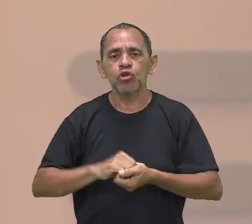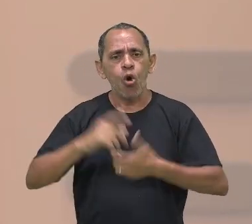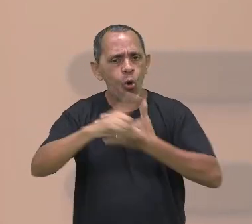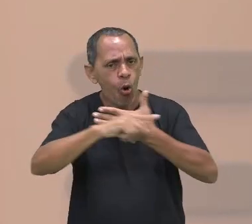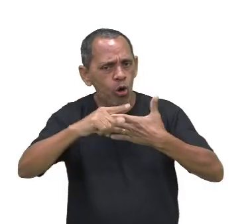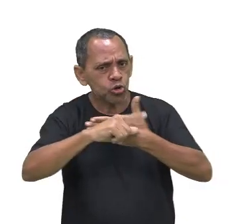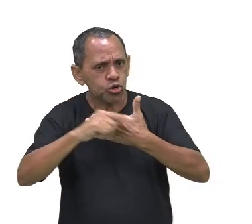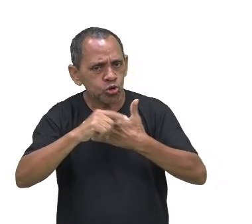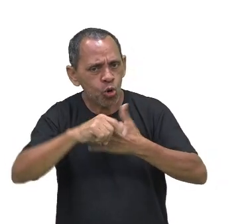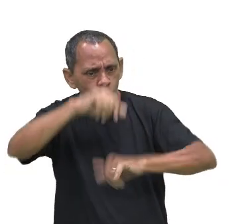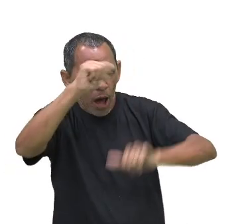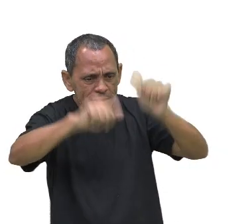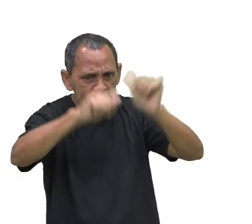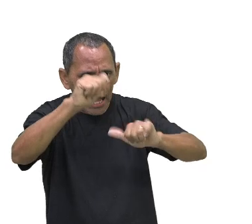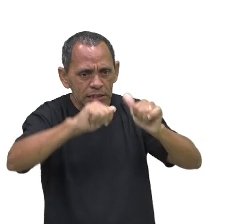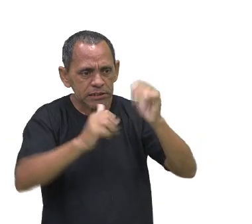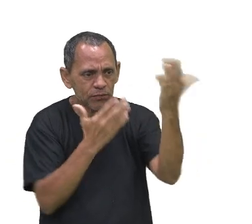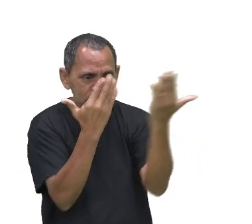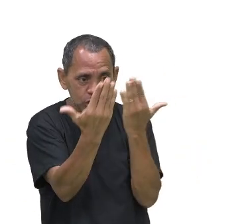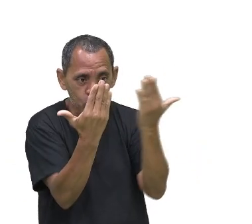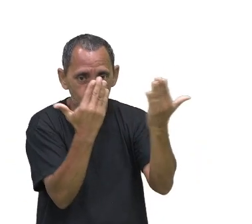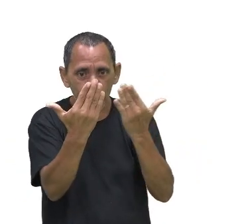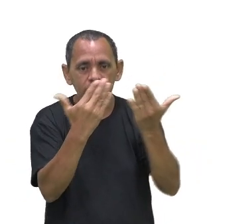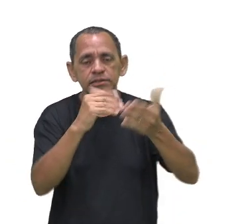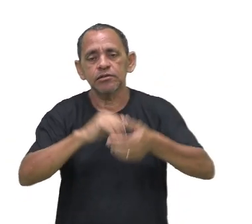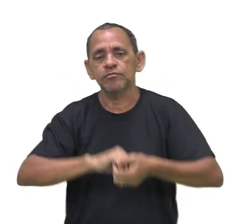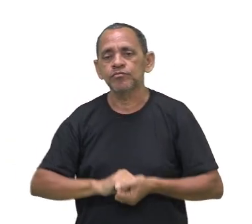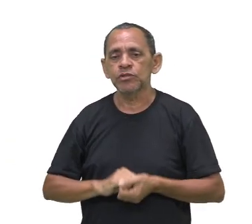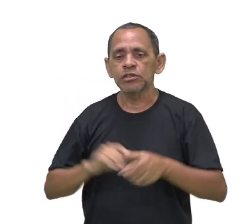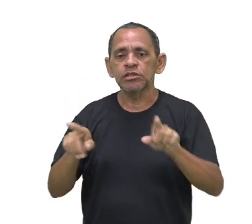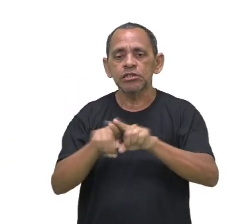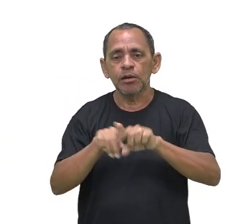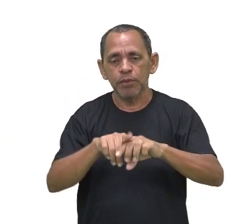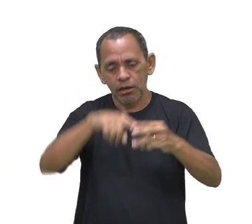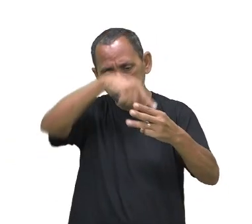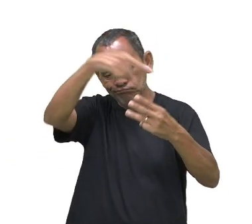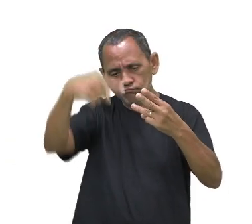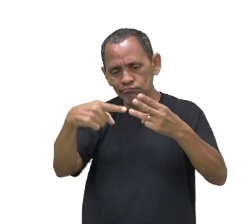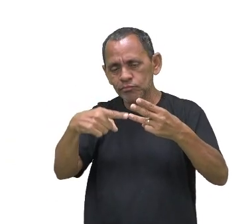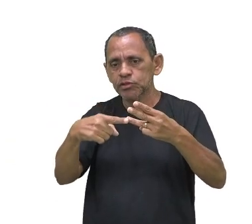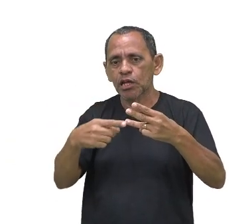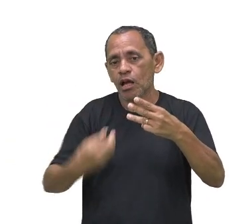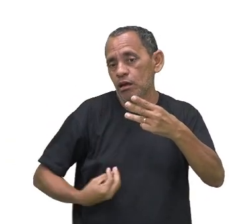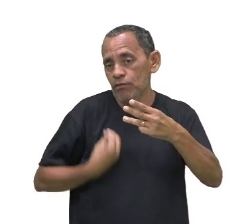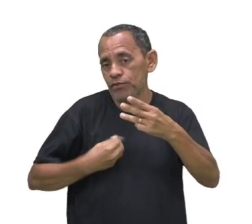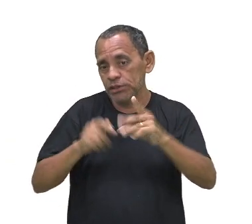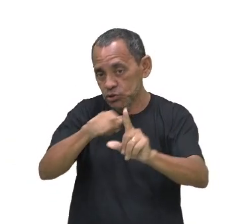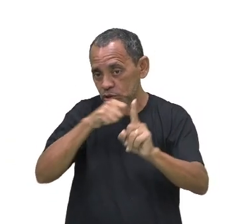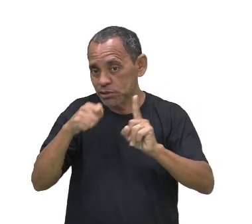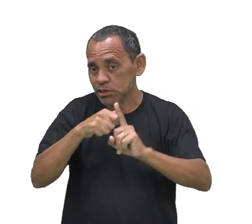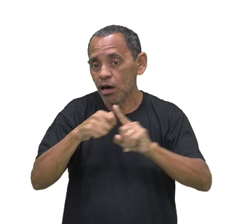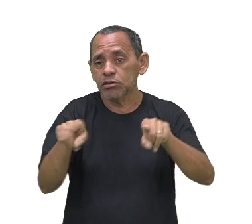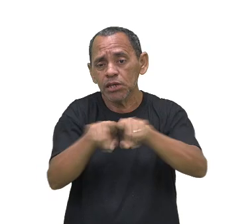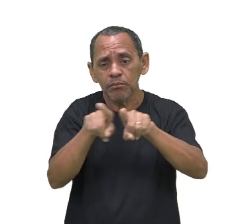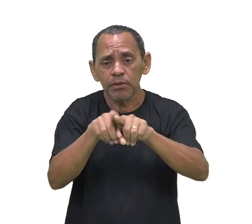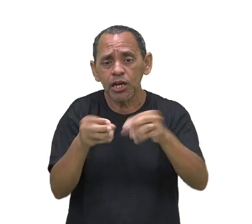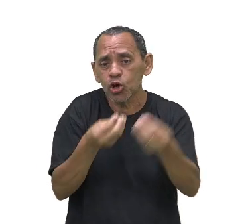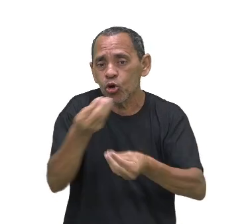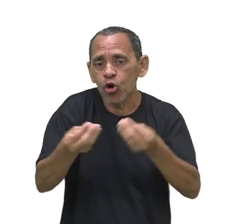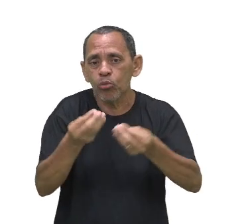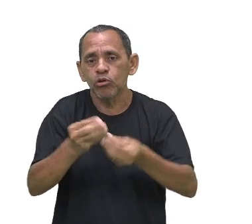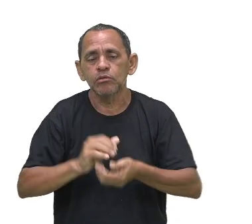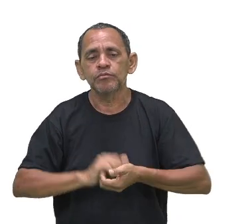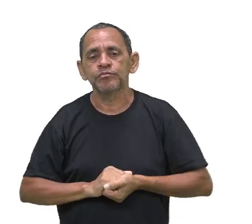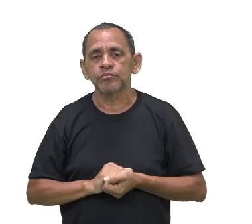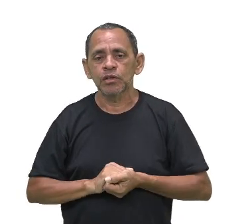material. E o terceiro e último capítulo é a vida social. Também ele fala que a vida social não